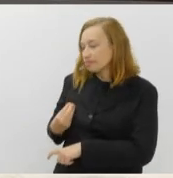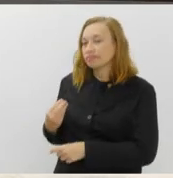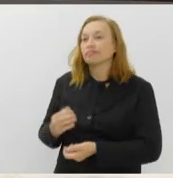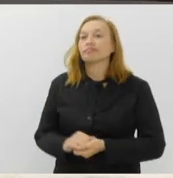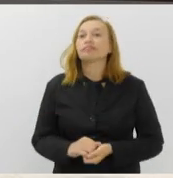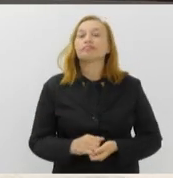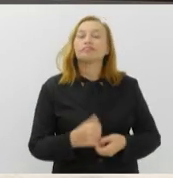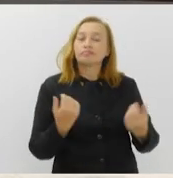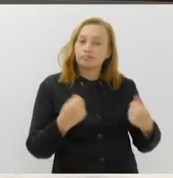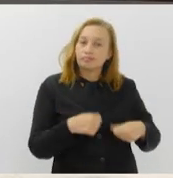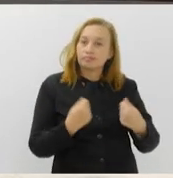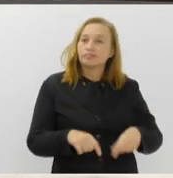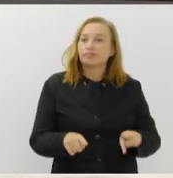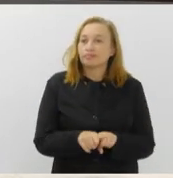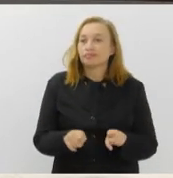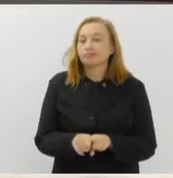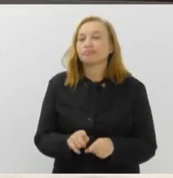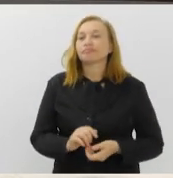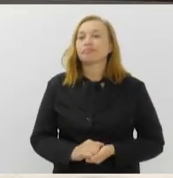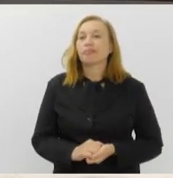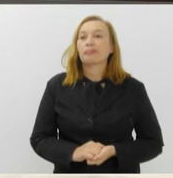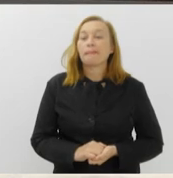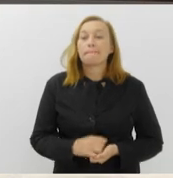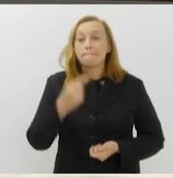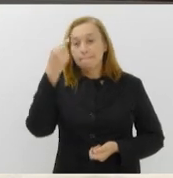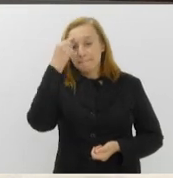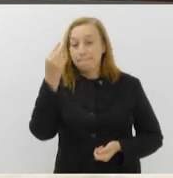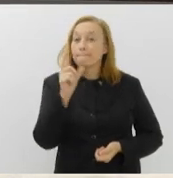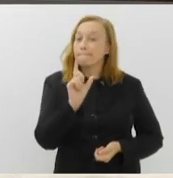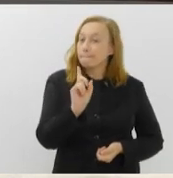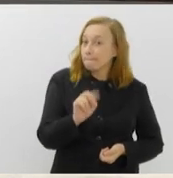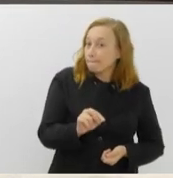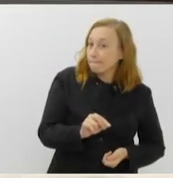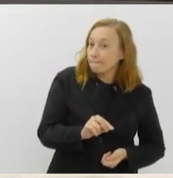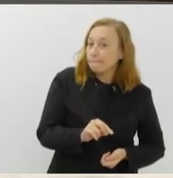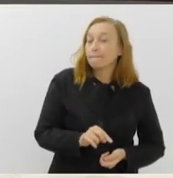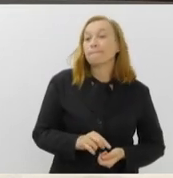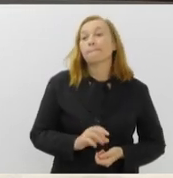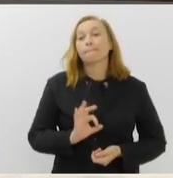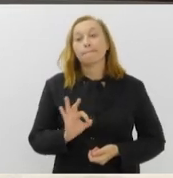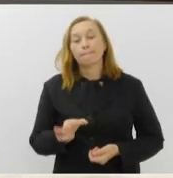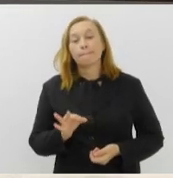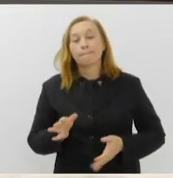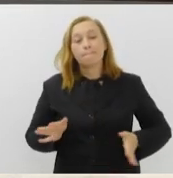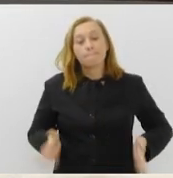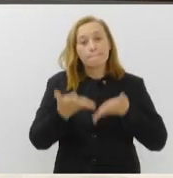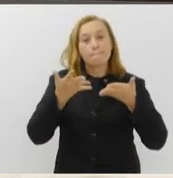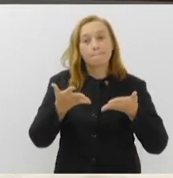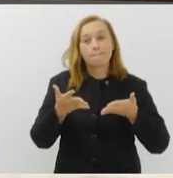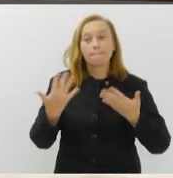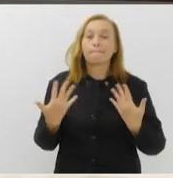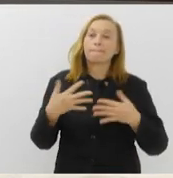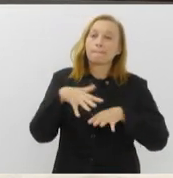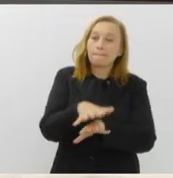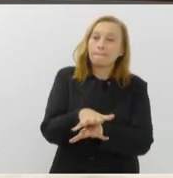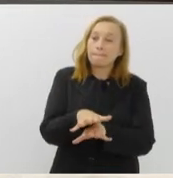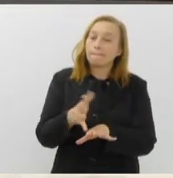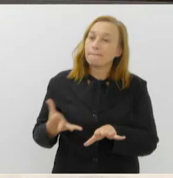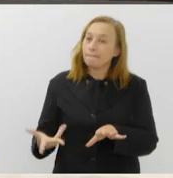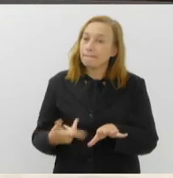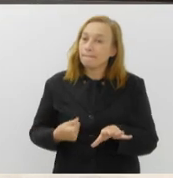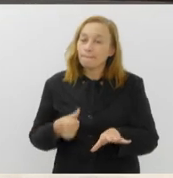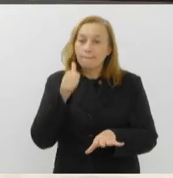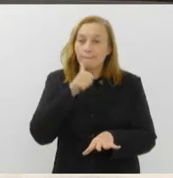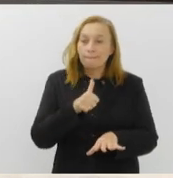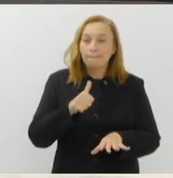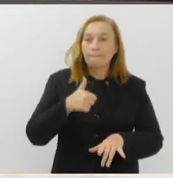muitas necessidades para isso. E a ideia é justo da gente impulsionar, não é, essa inclusão qualificada da mulher